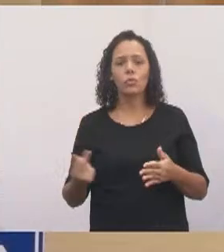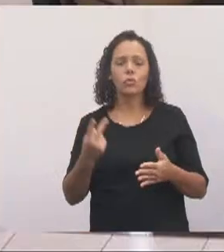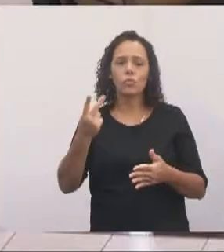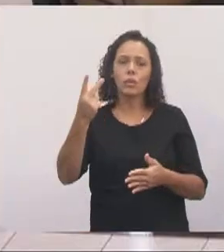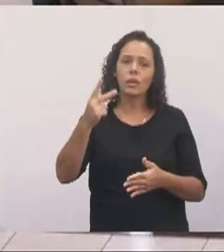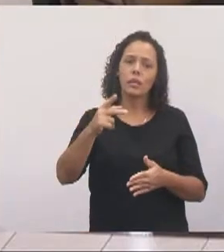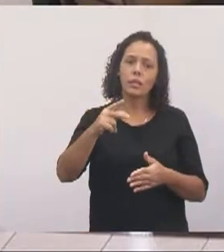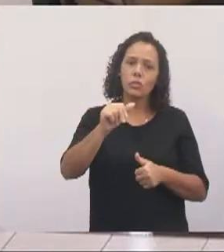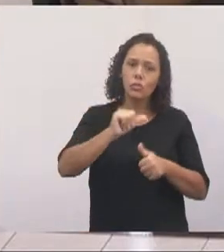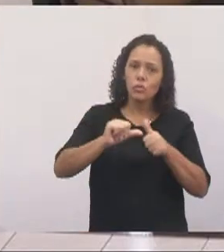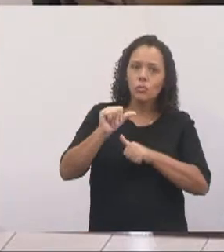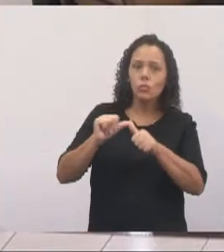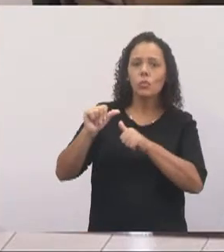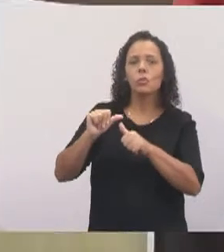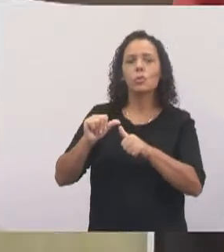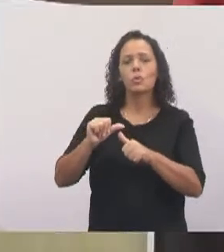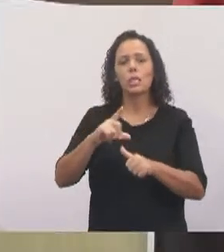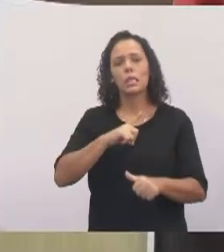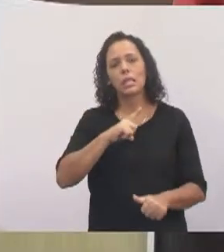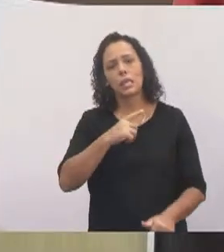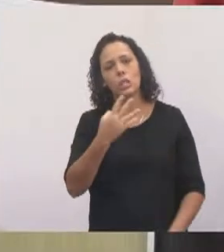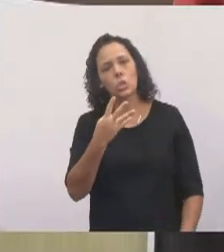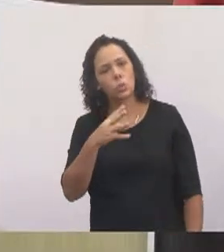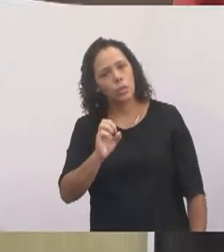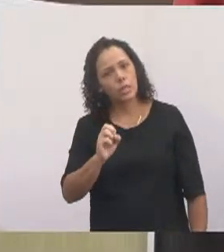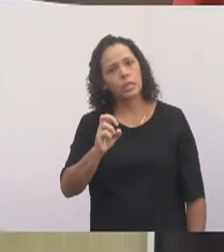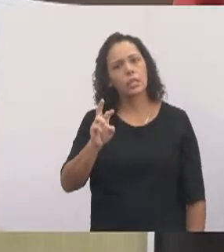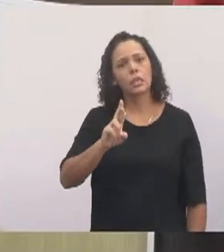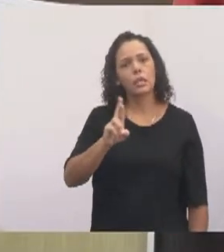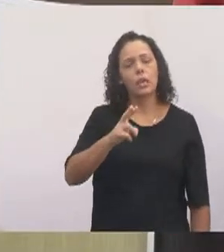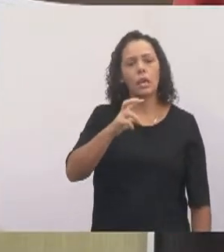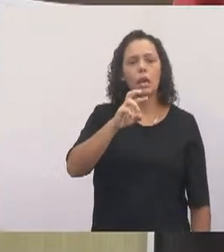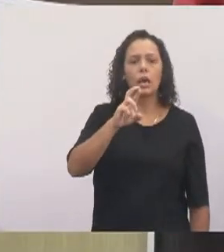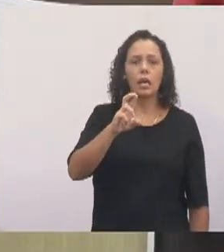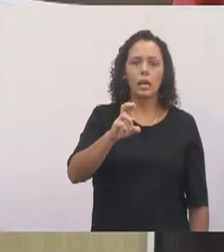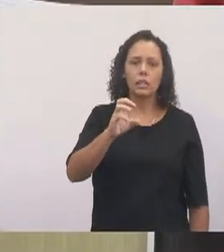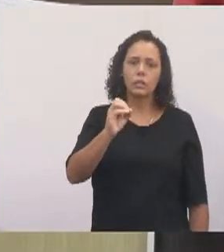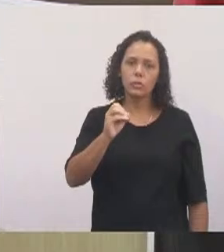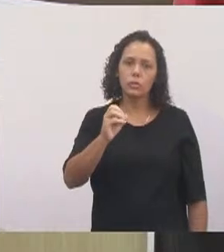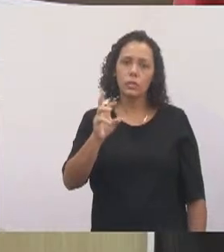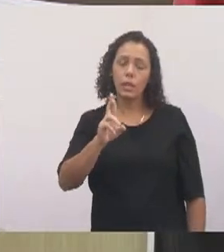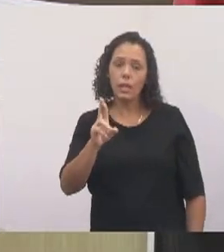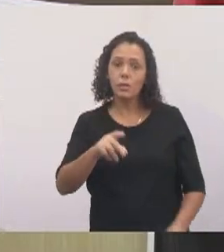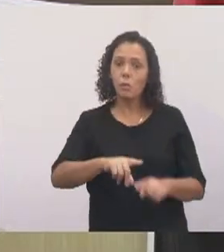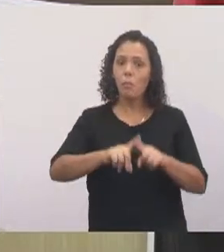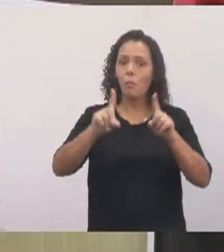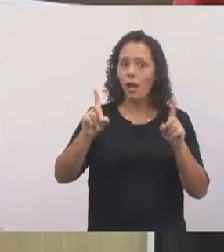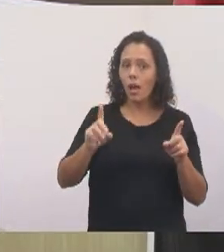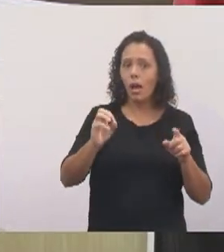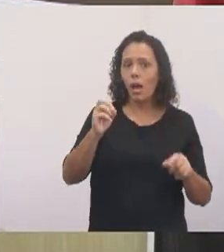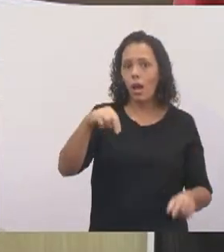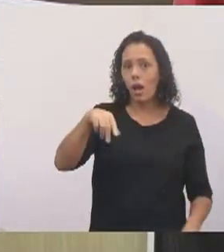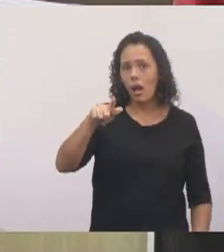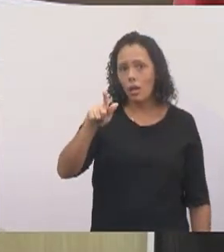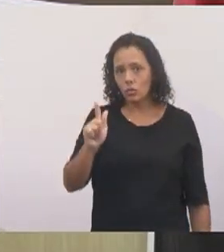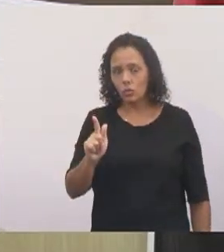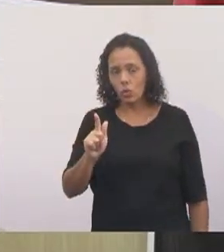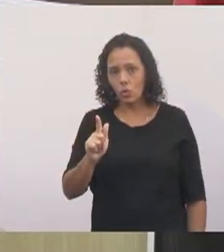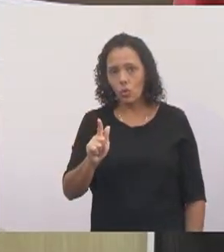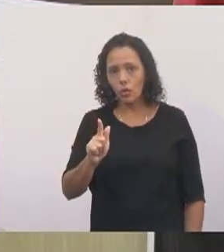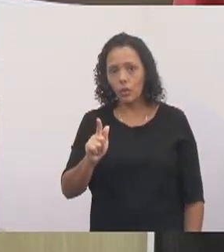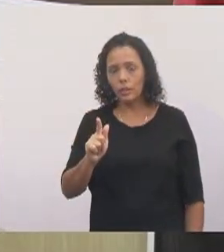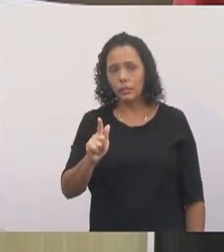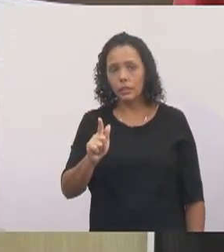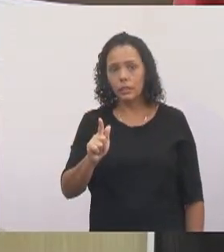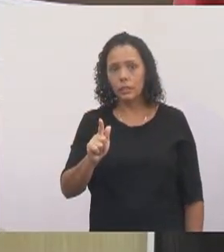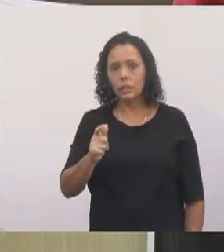caro? Né? Um dos mais... Tem de 40, tem de 50, não é? Porém, as ONGs, a partir do momento que você monta uma ONG, você